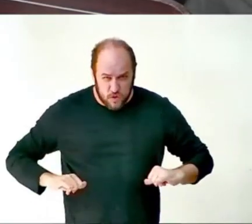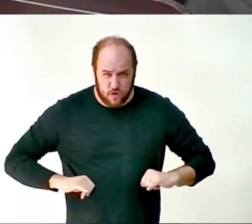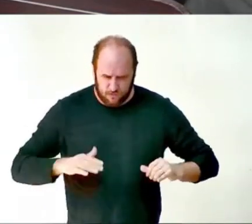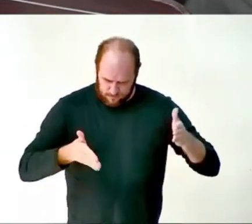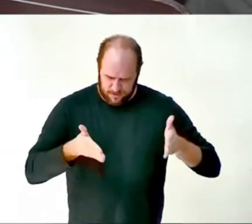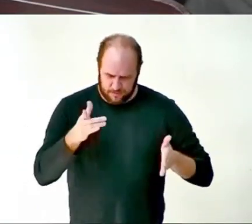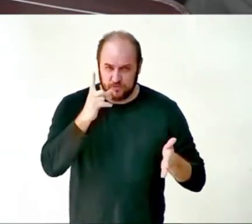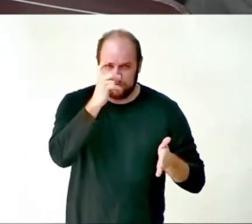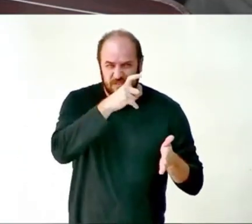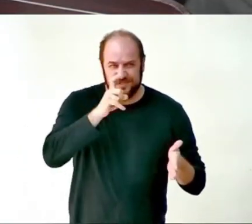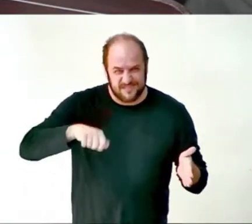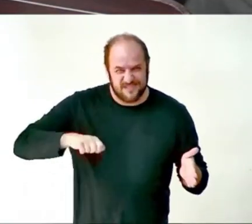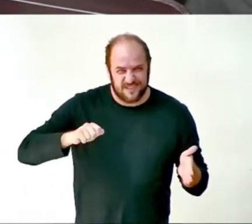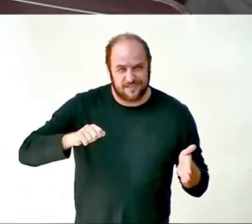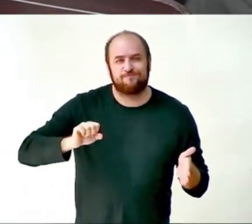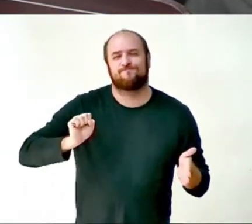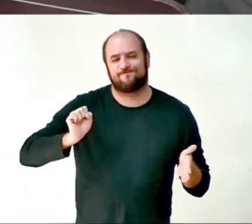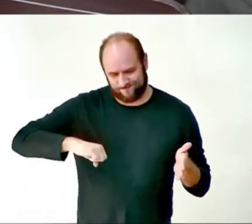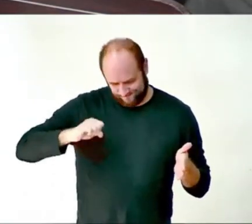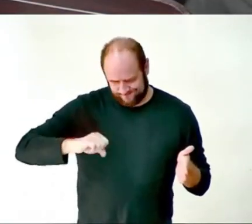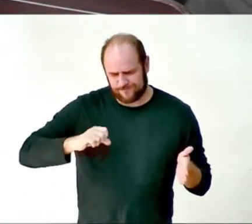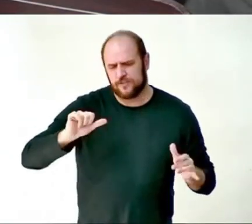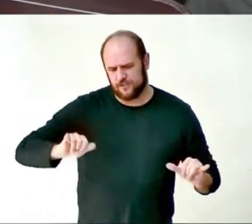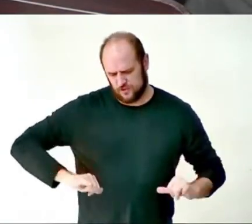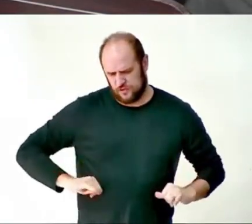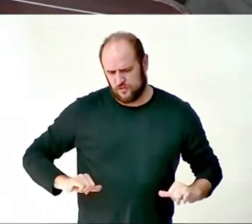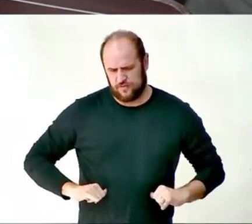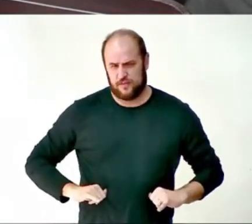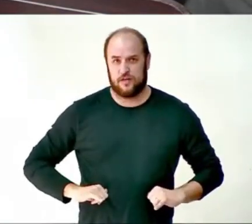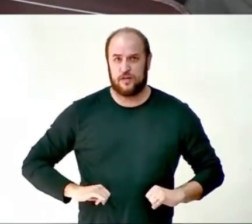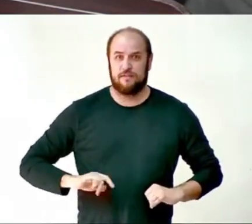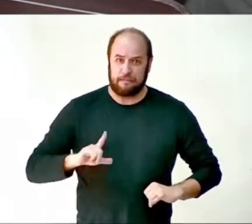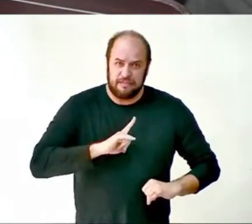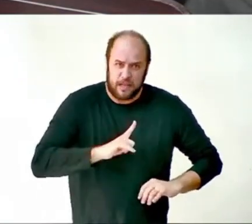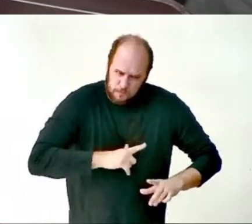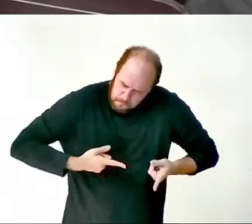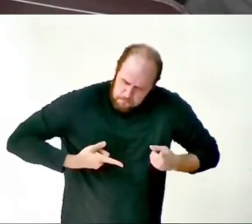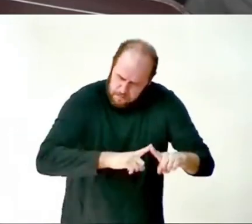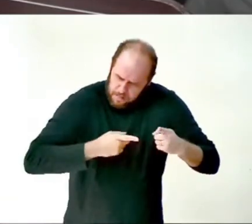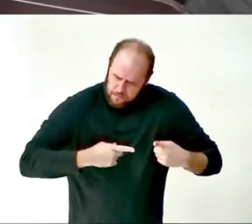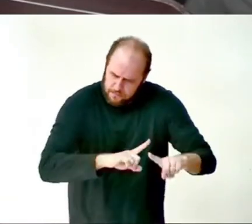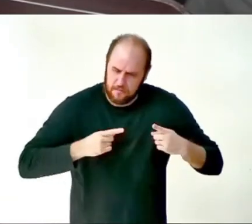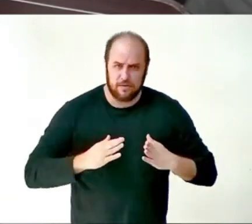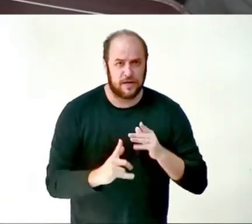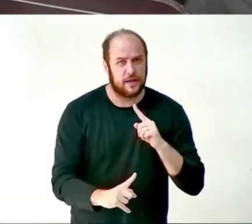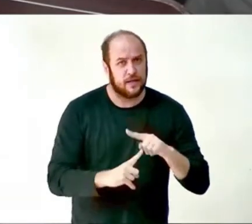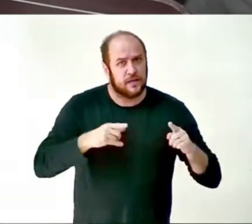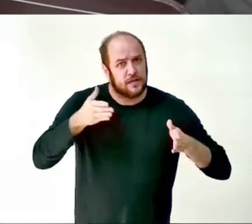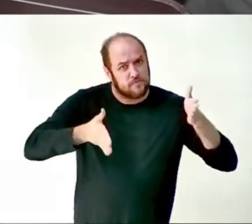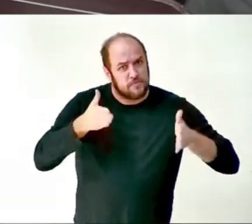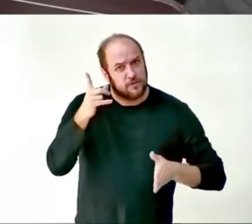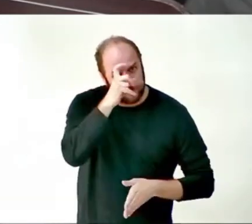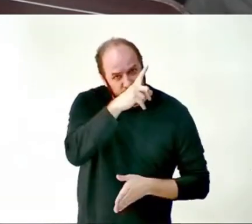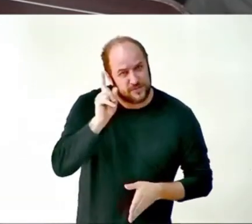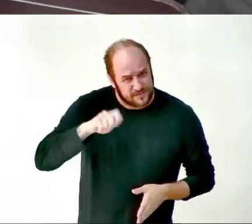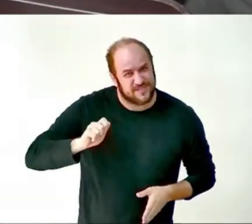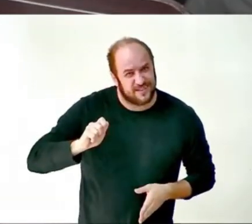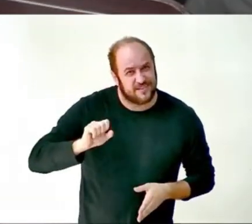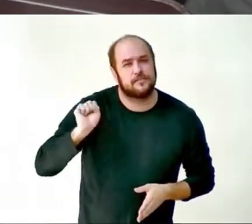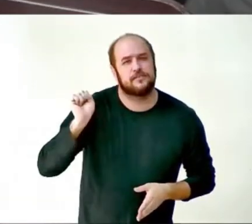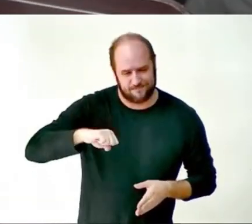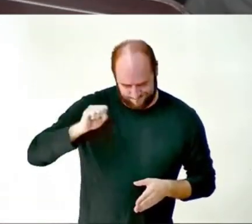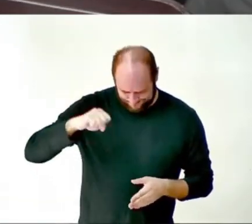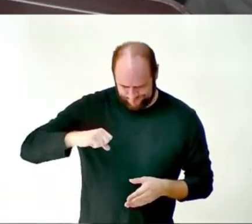difíceis? Sofre. Será que a igreja não é atacada, não é bombardeada em meio aos tempos difíceis?